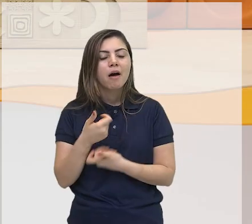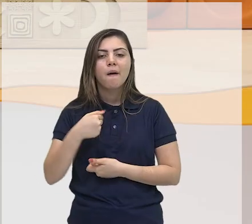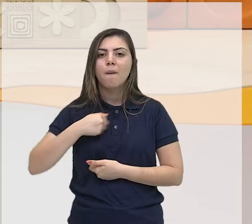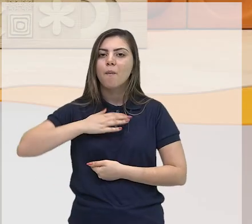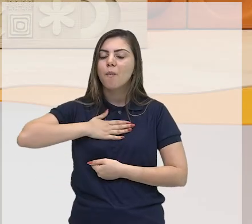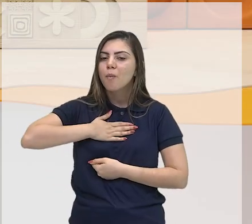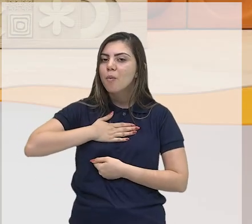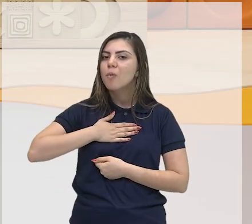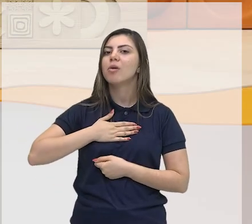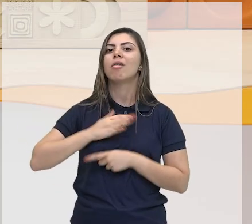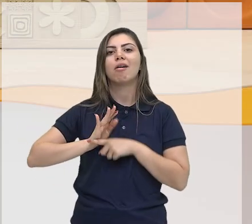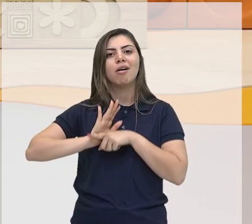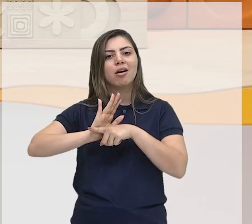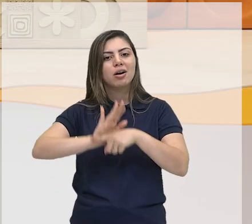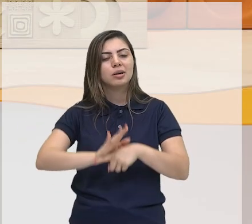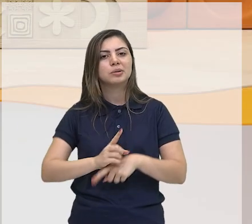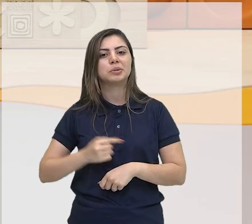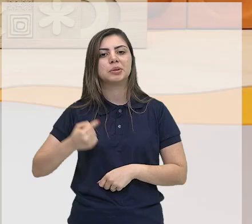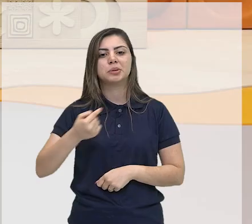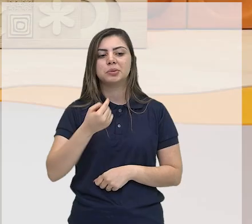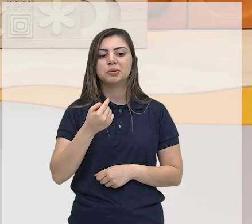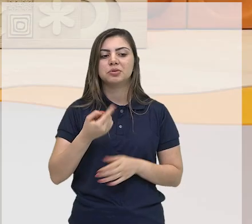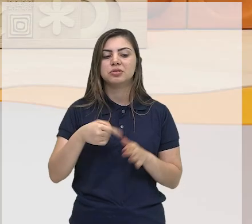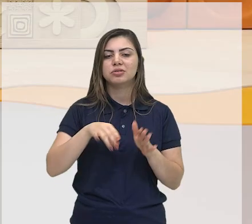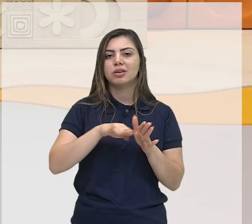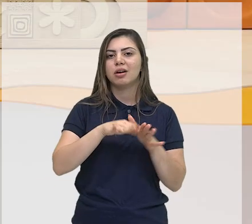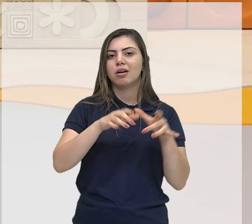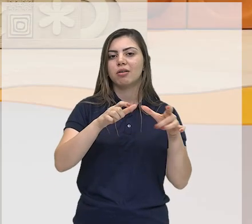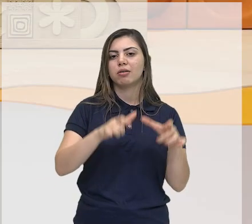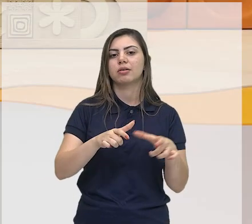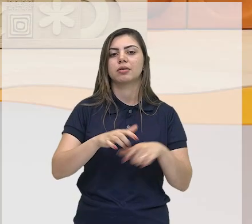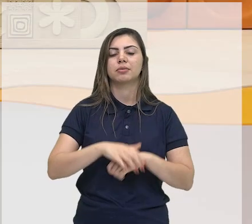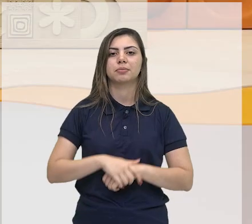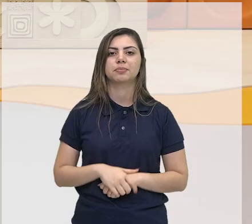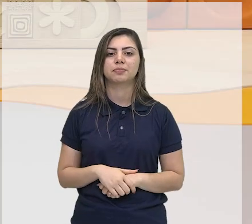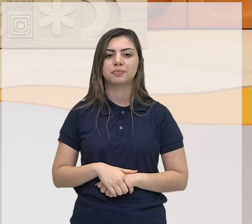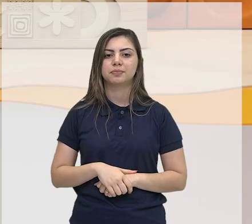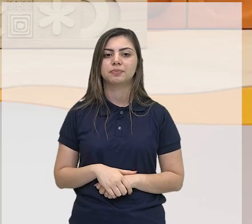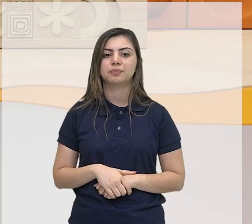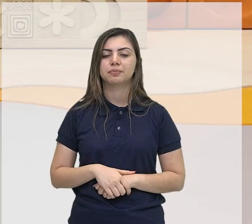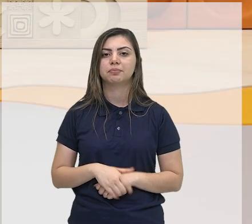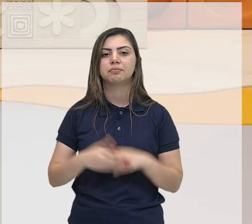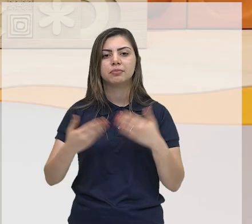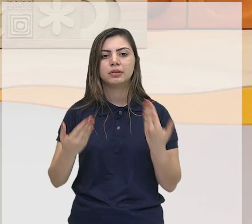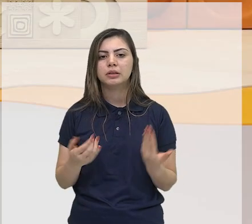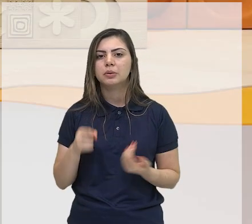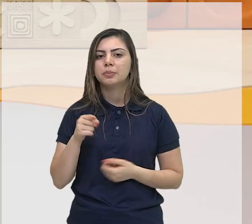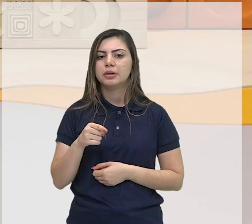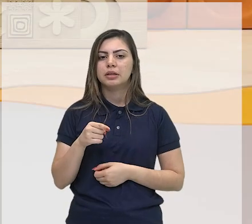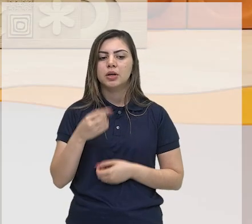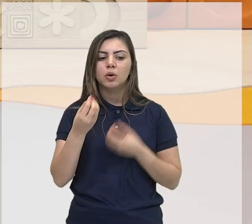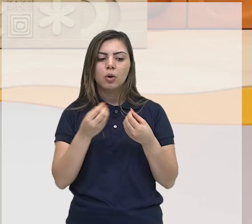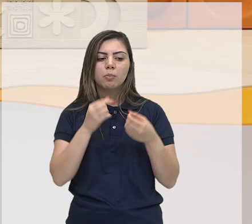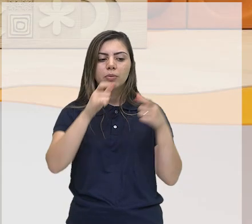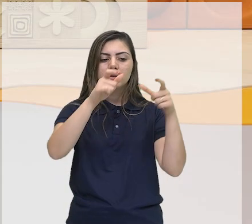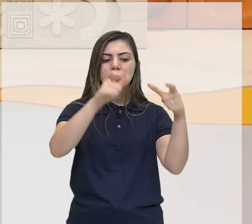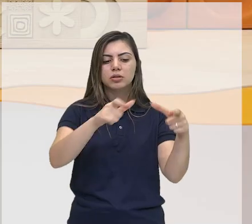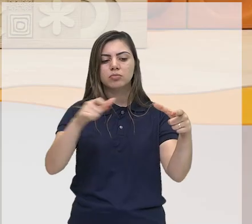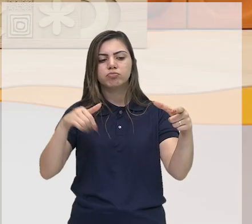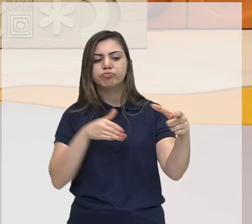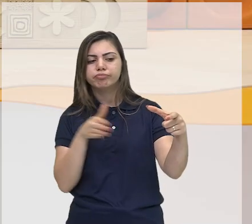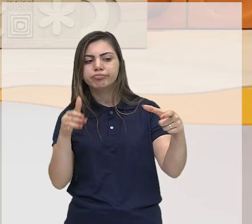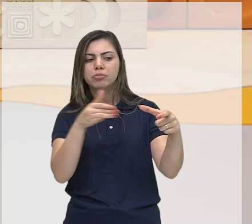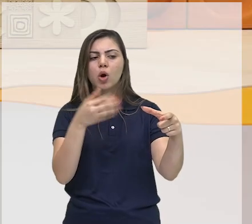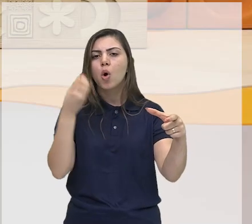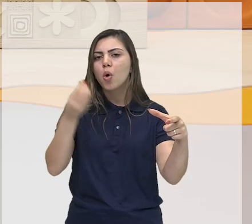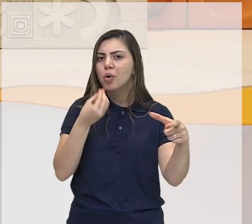nos ajuda muito na orientação. E ele sempre, além de ele traçar as rotas para o destino onde